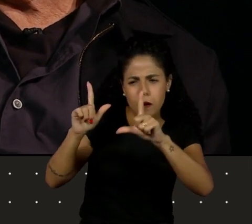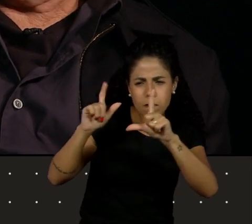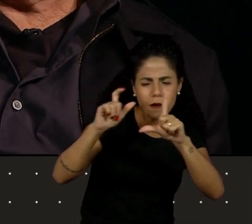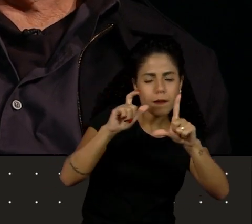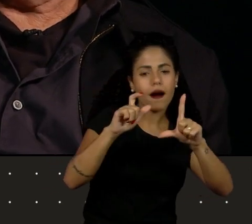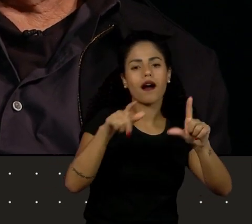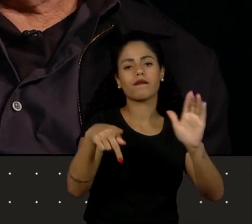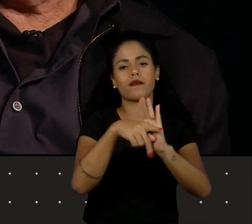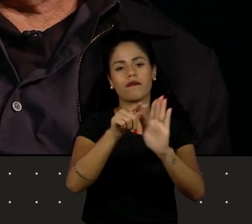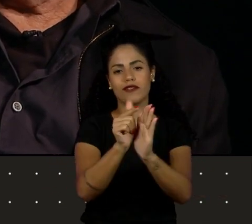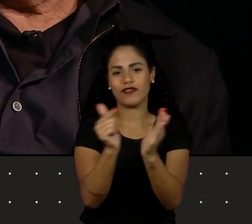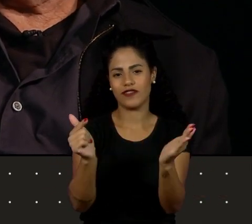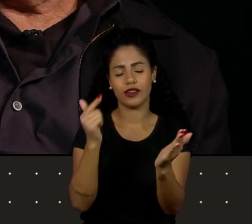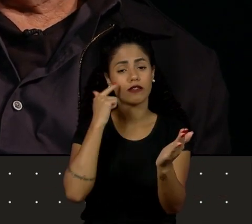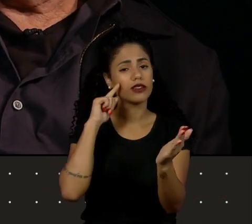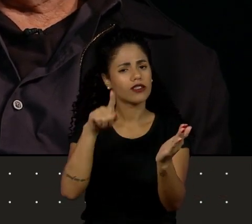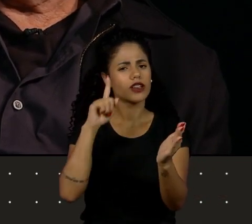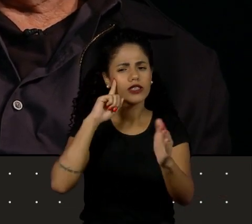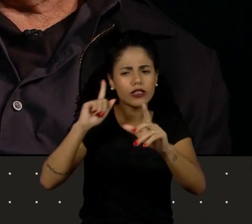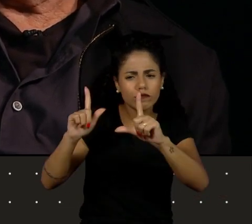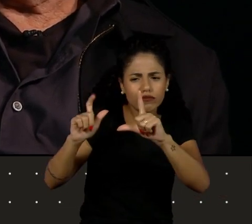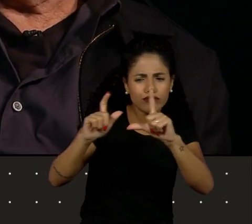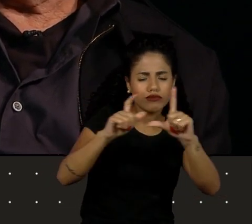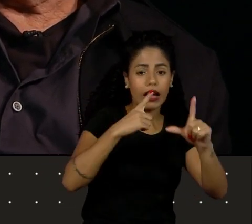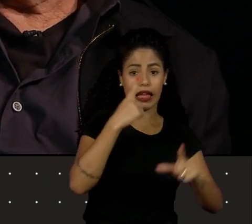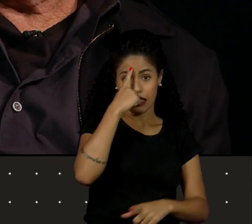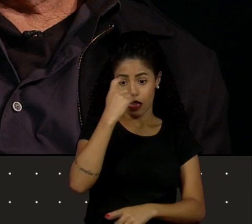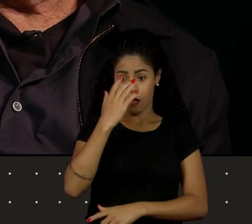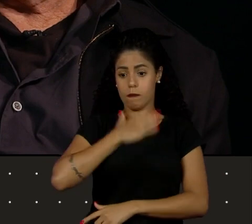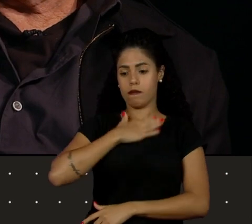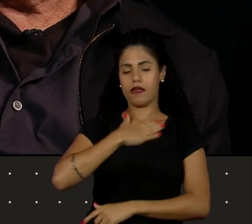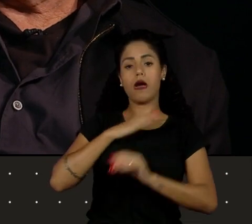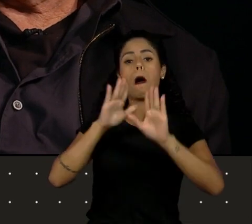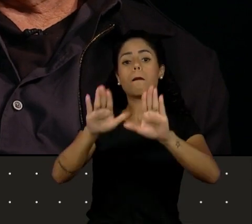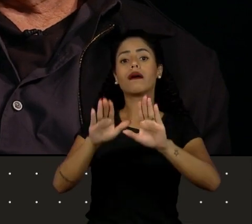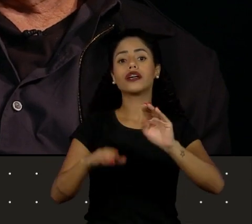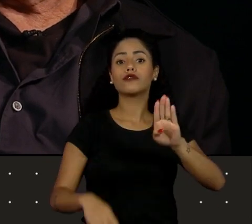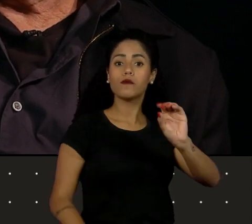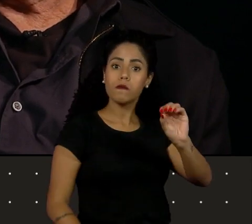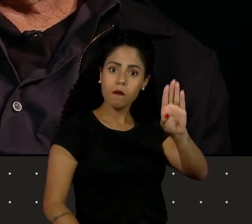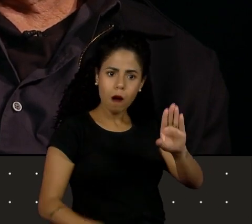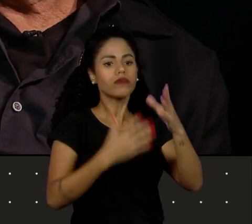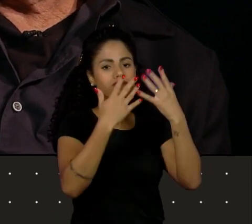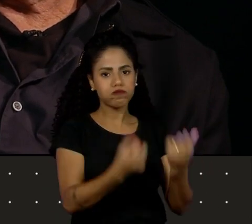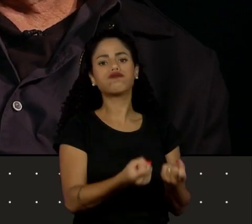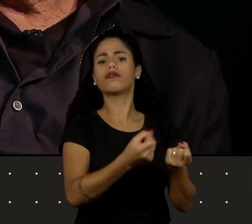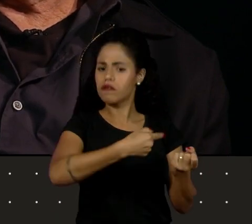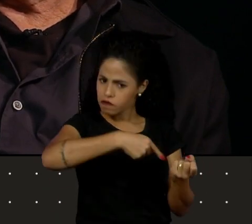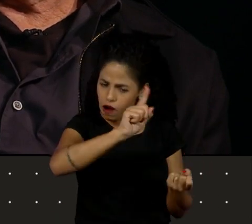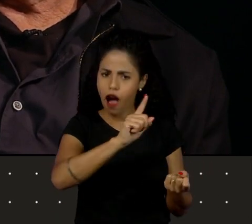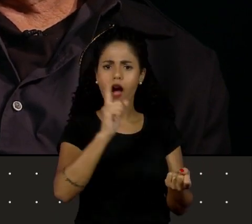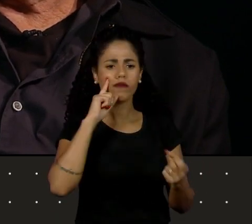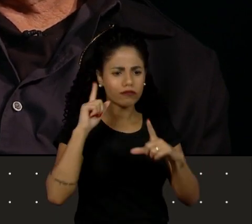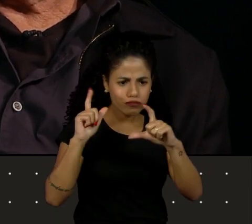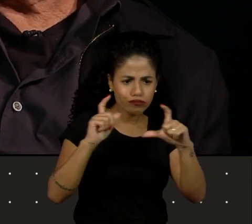fotojornalismo. A ideia de fazer isso foi minha, mas o Bob topou imediatamente, que é